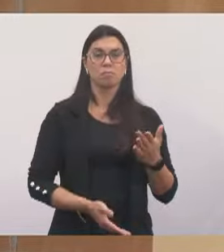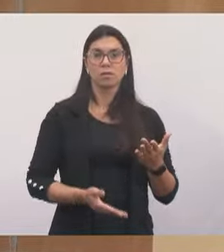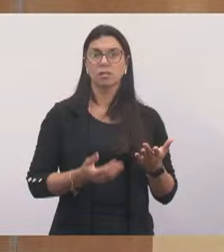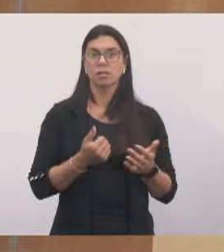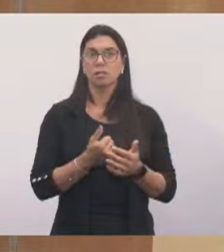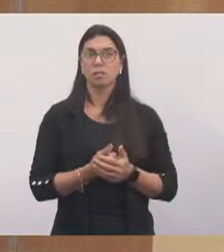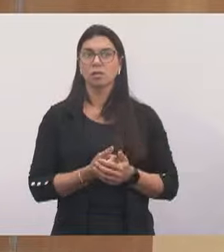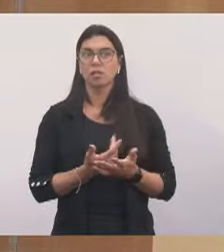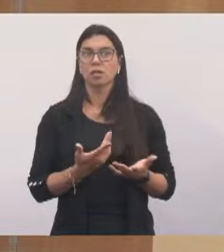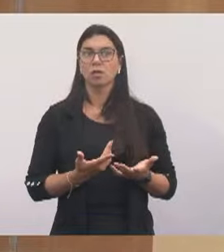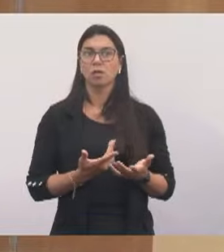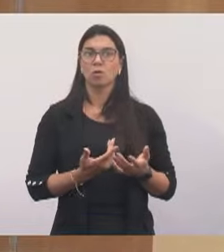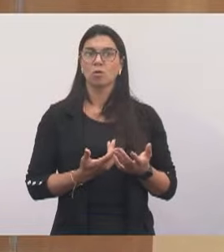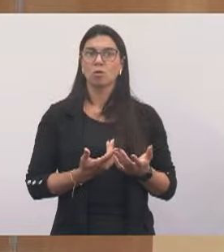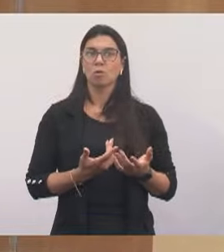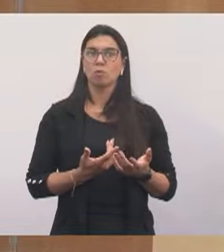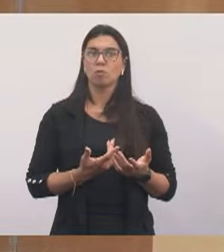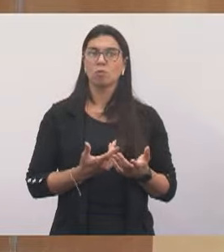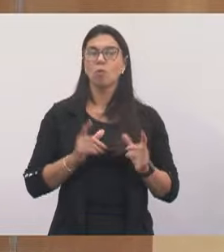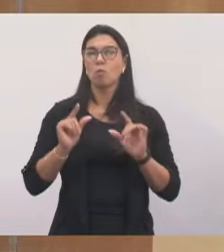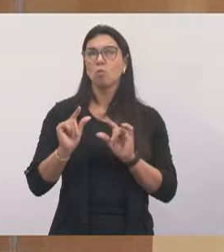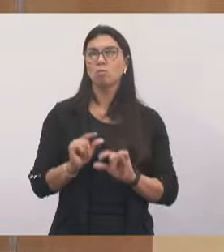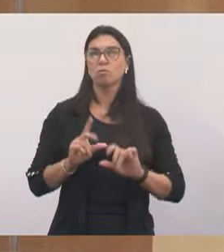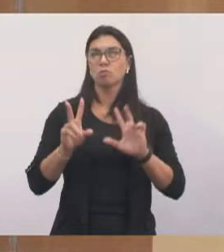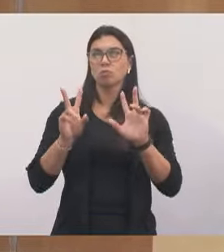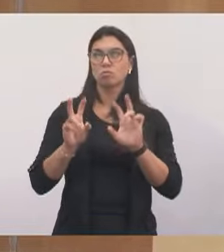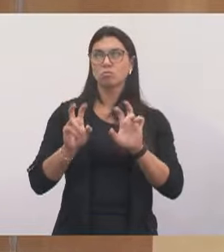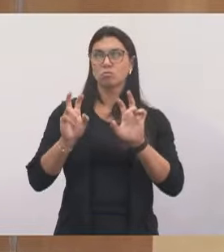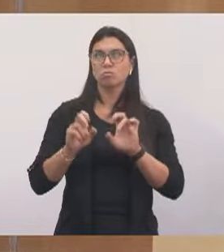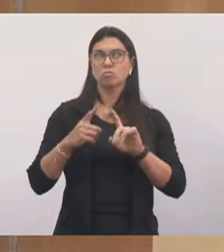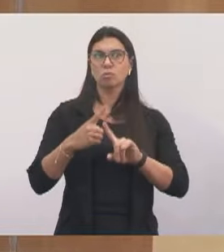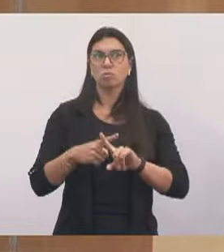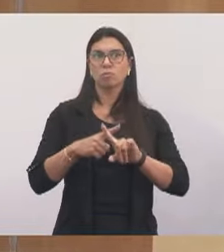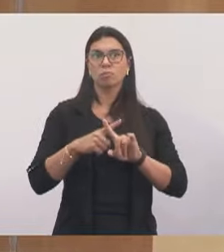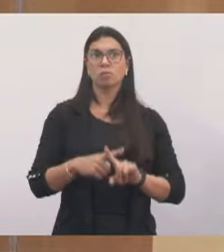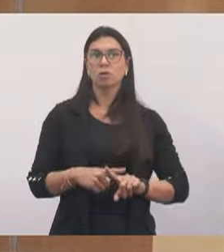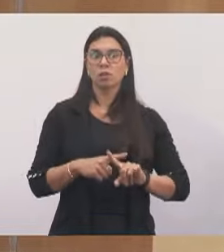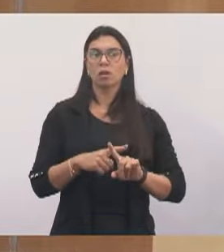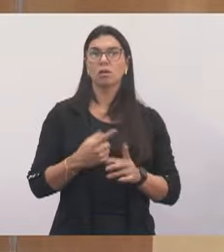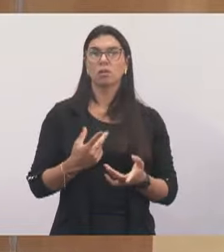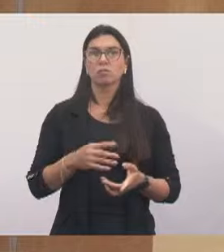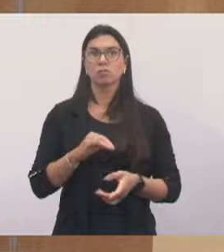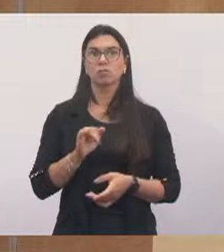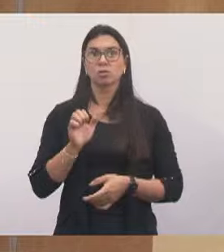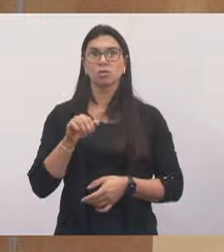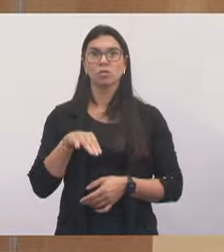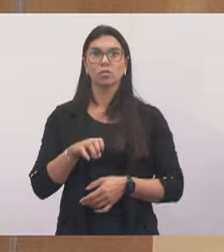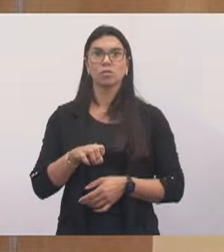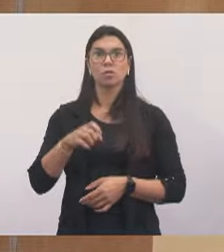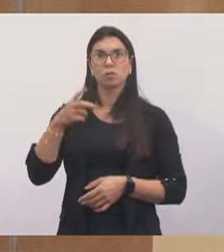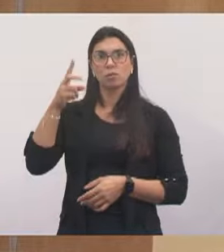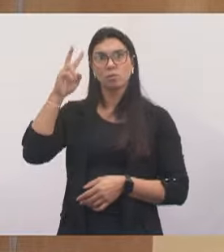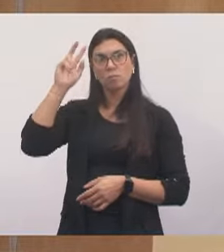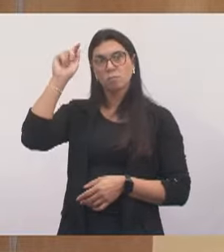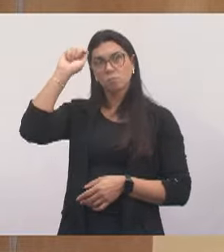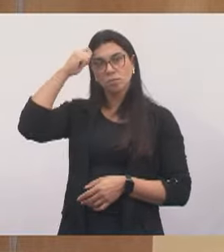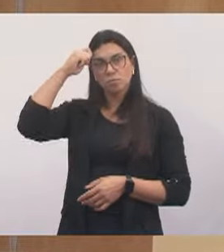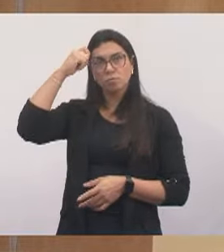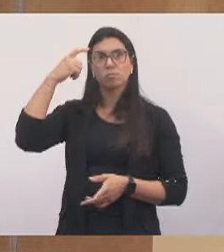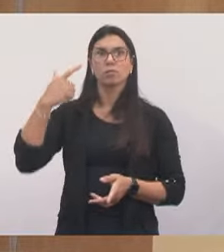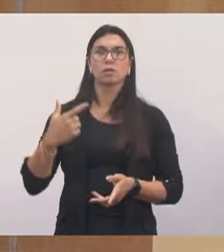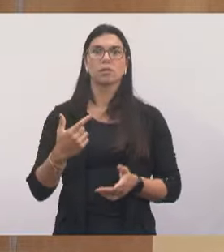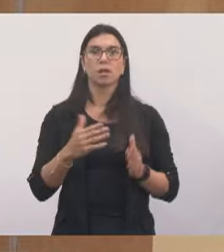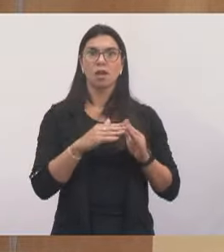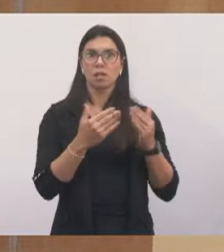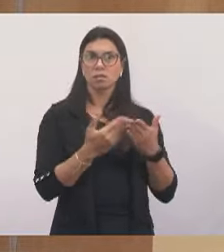parte do coração do Ponte Preta, que também era os bailes, o clube, as escolas usavam para fazer também as